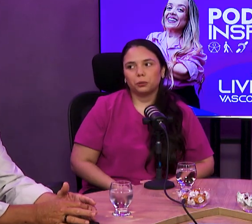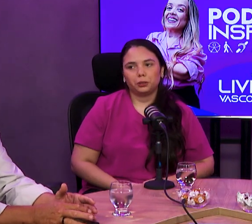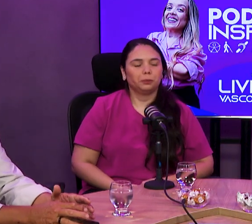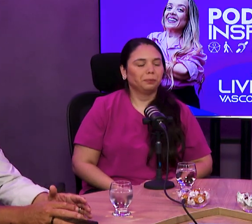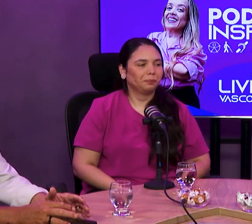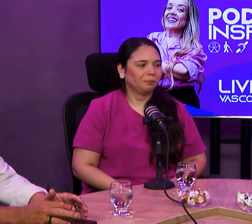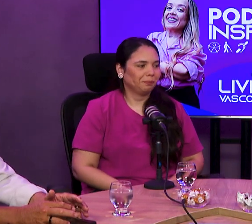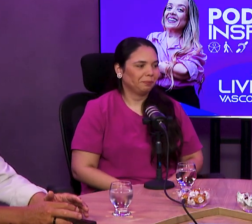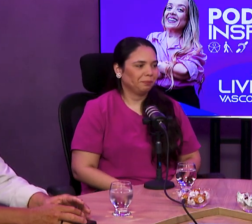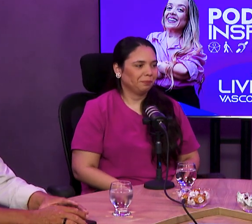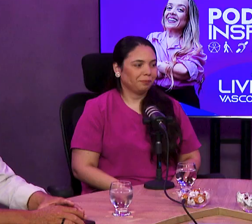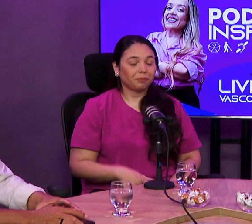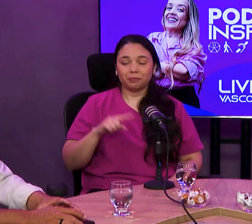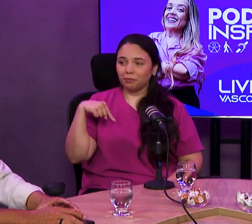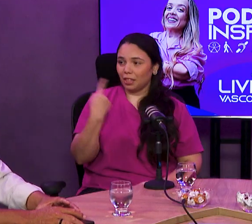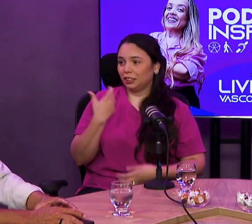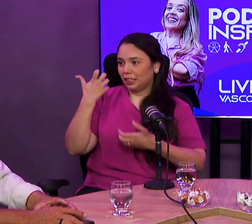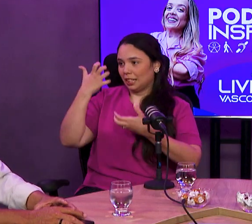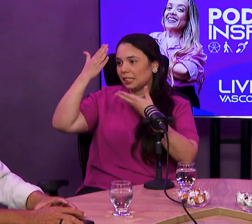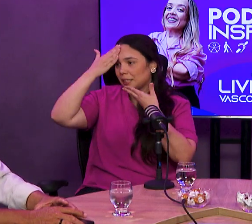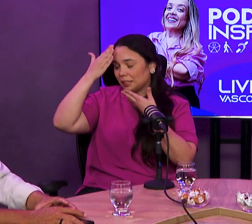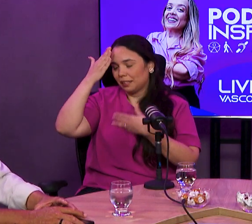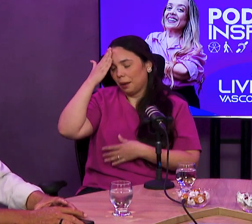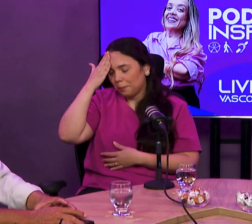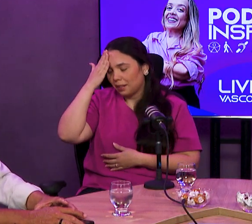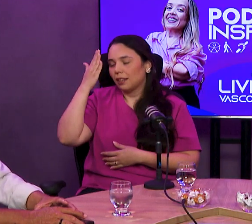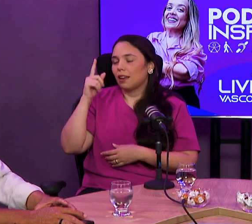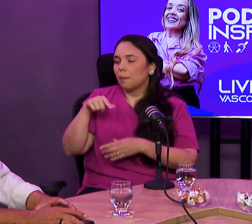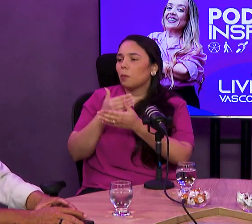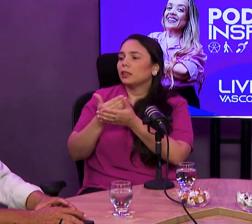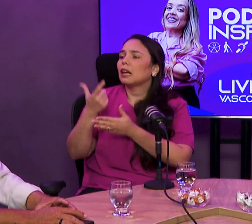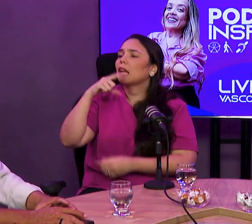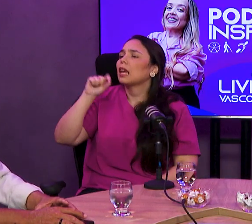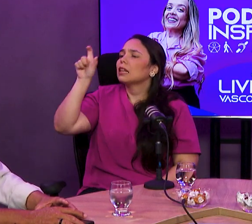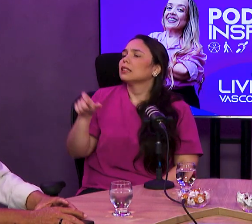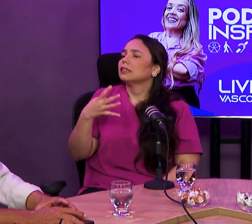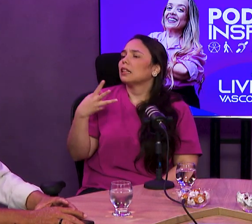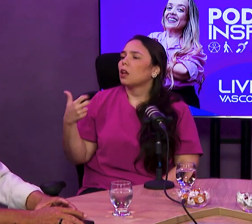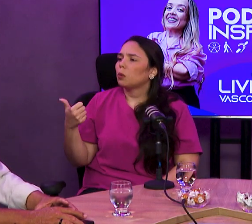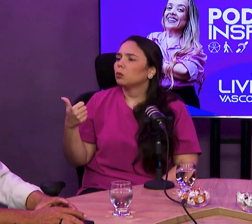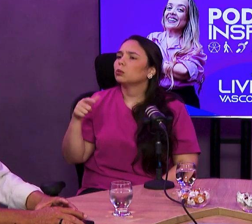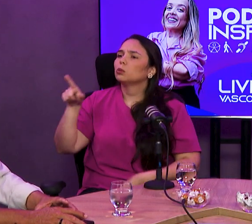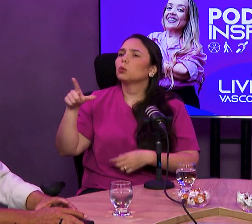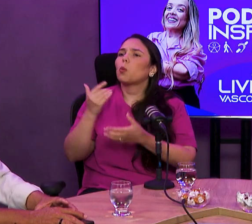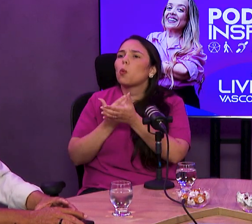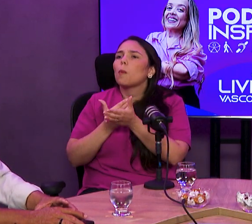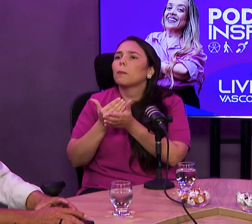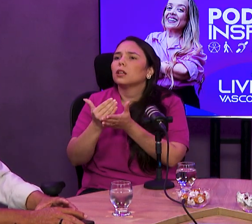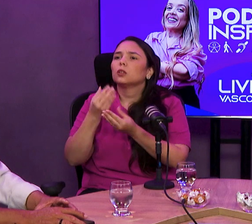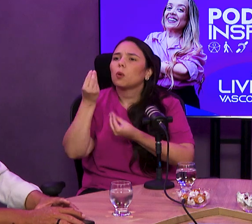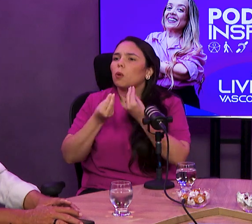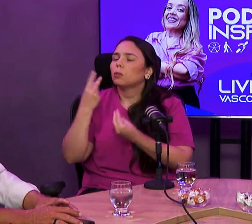agradeço muito. A gente queria saber, para começar, quem é o Celso, da onde ele veio e como ele chegou